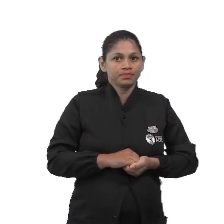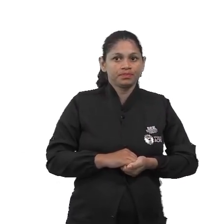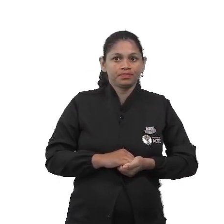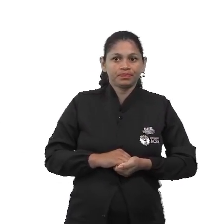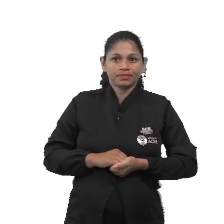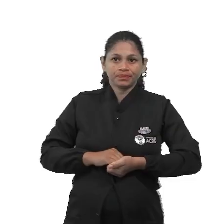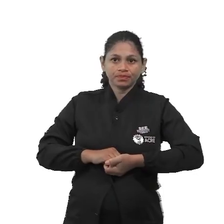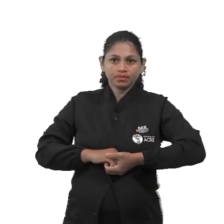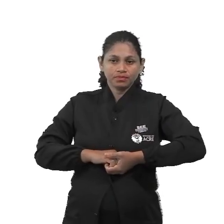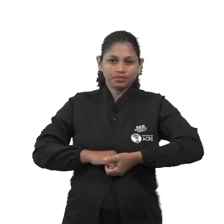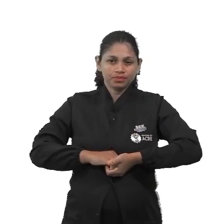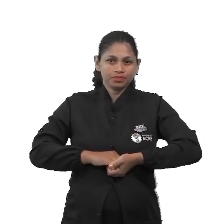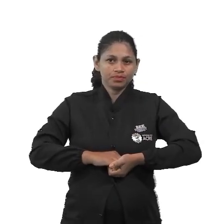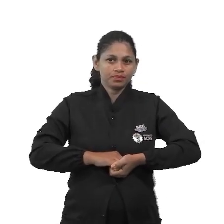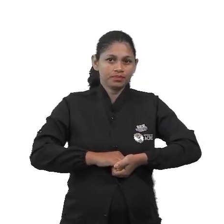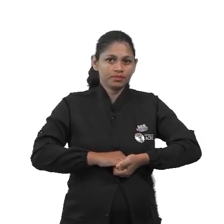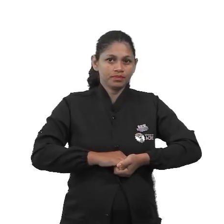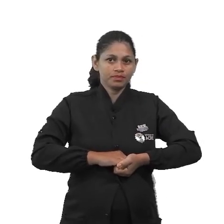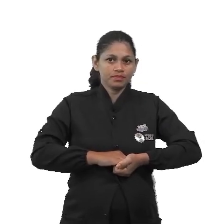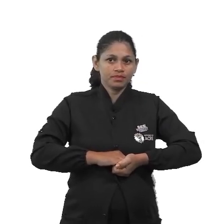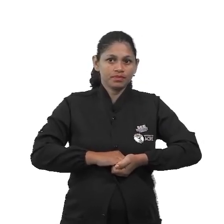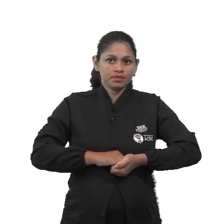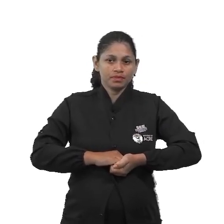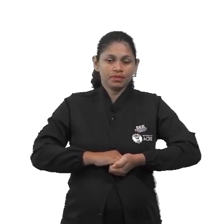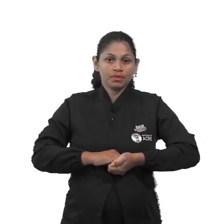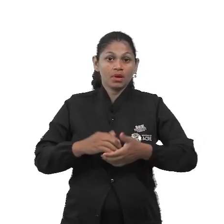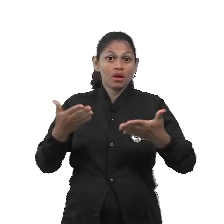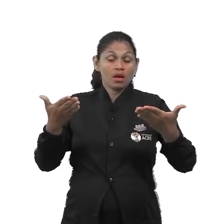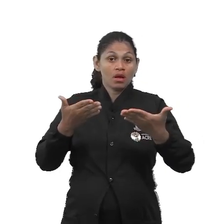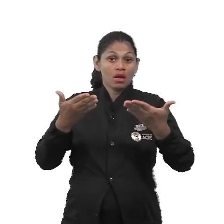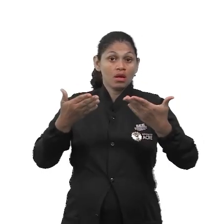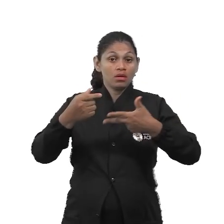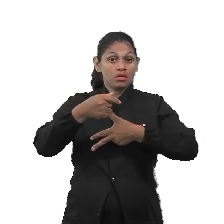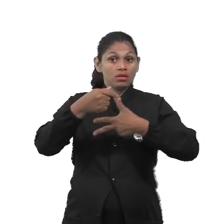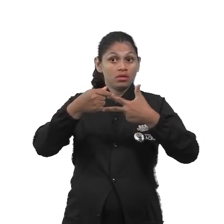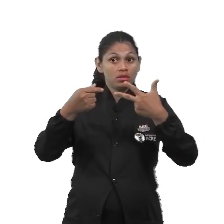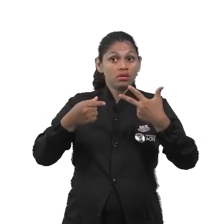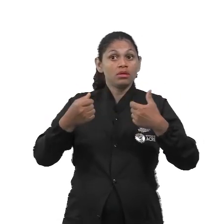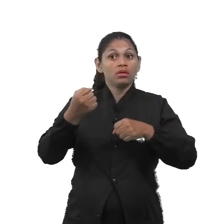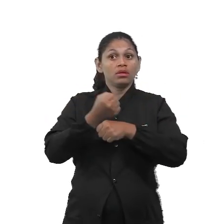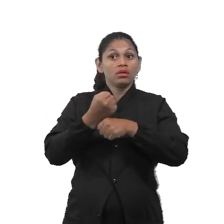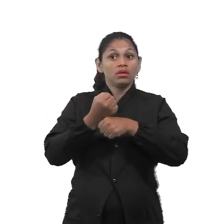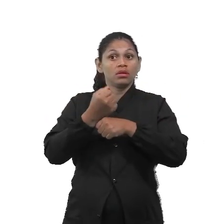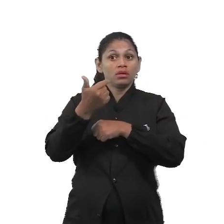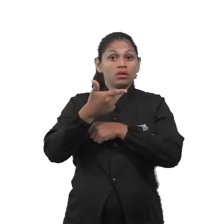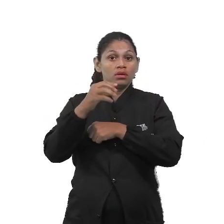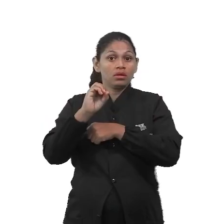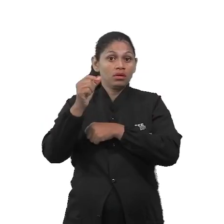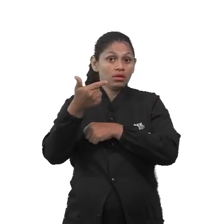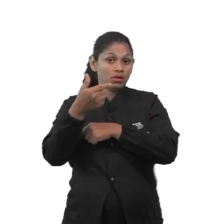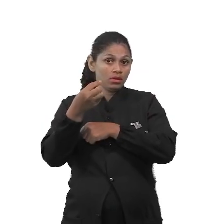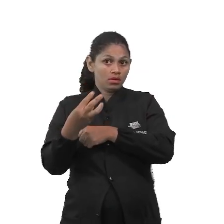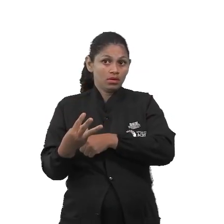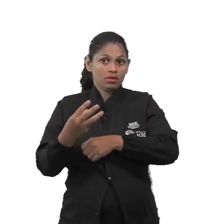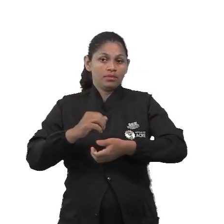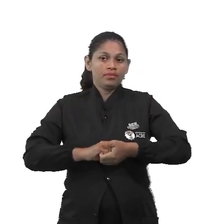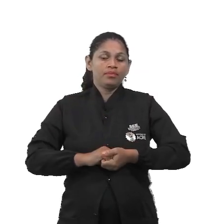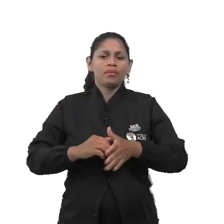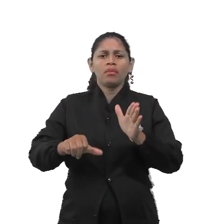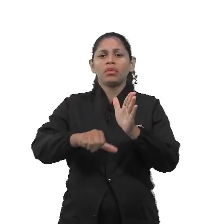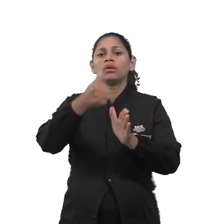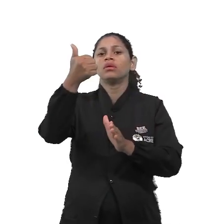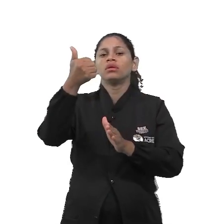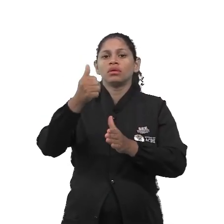envolvendo essa questão de regra de 3. Agora é Enem 2023, tá bom? Vamos lá. Primeira coisa que você vai